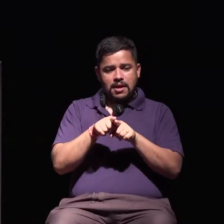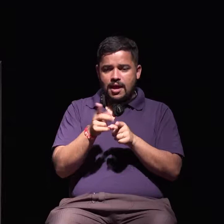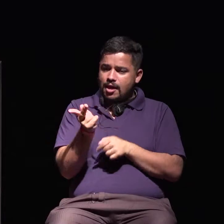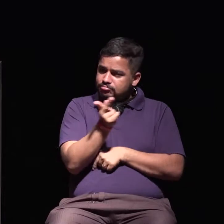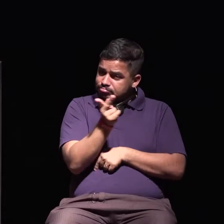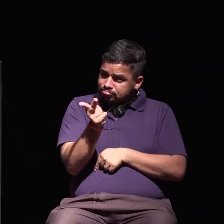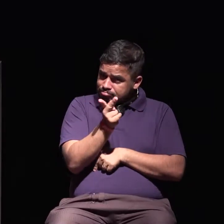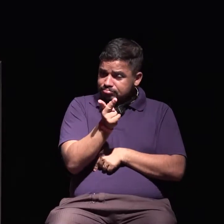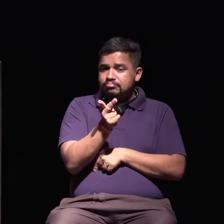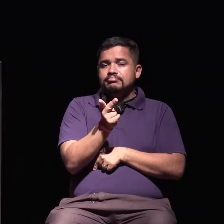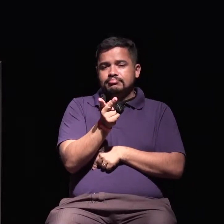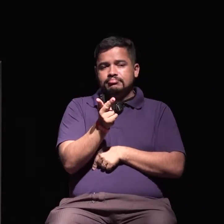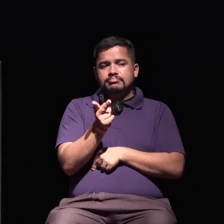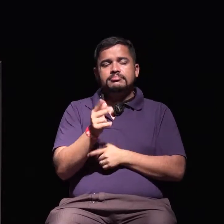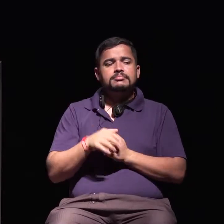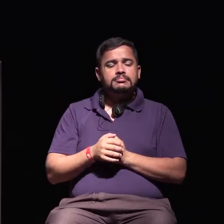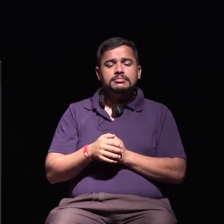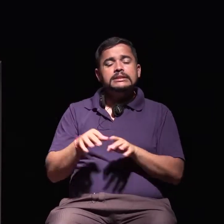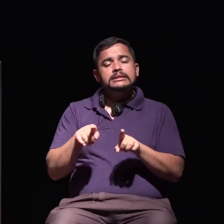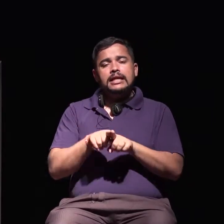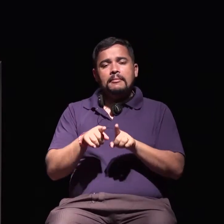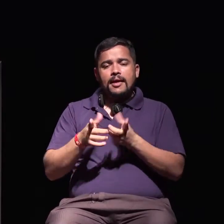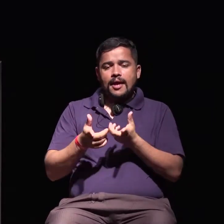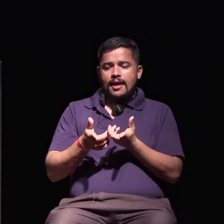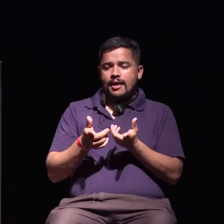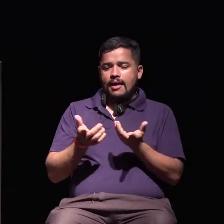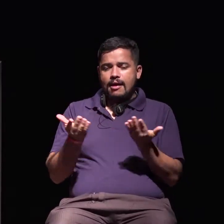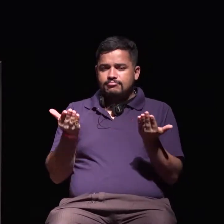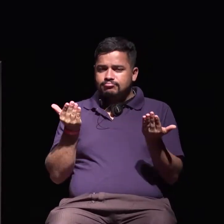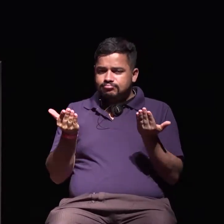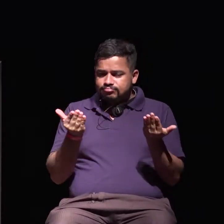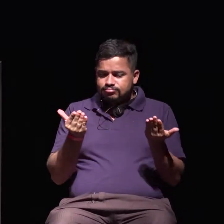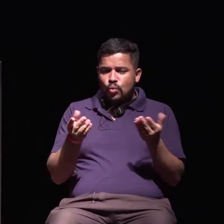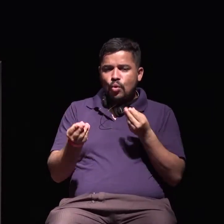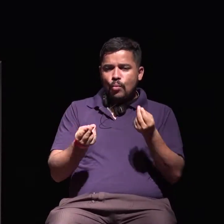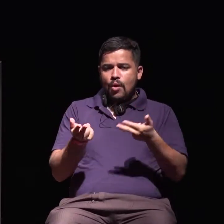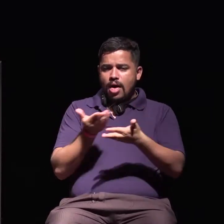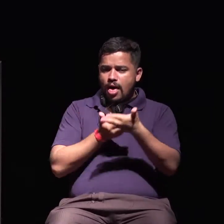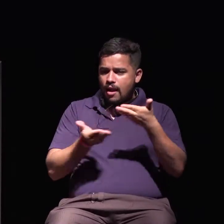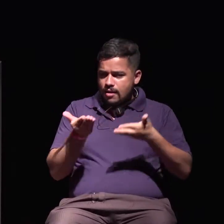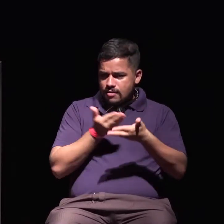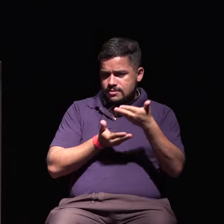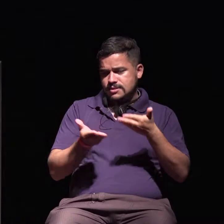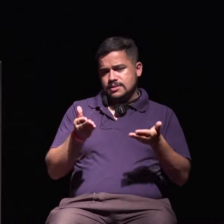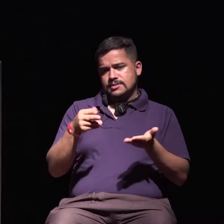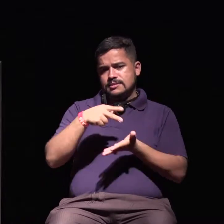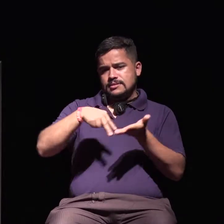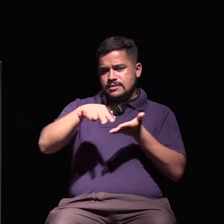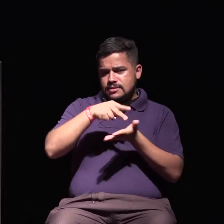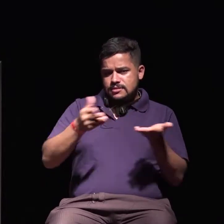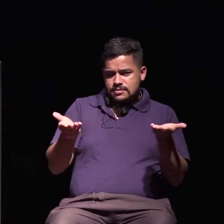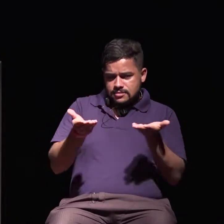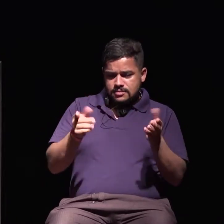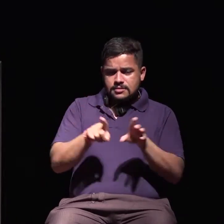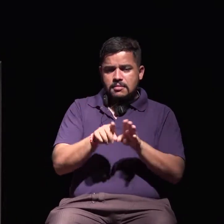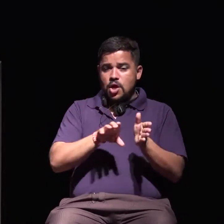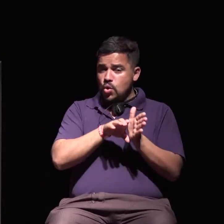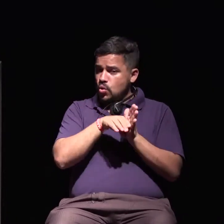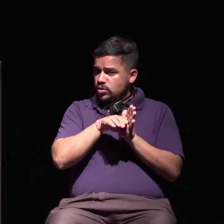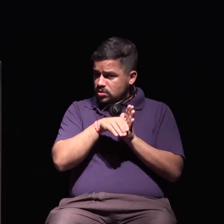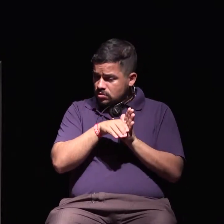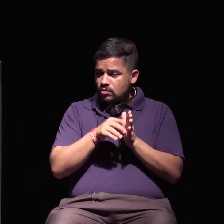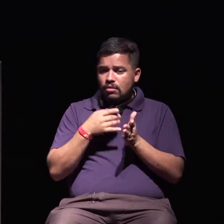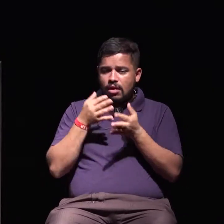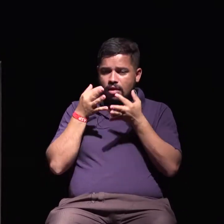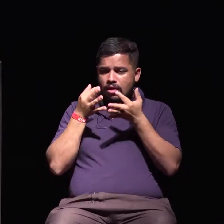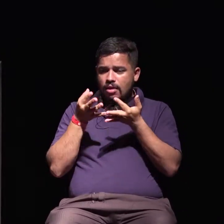dois campos. Eu procuro traçar relações especificamente entre a dança contemporânea e o conceitualismo,